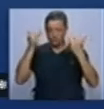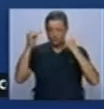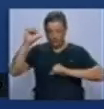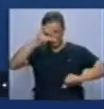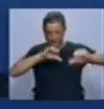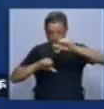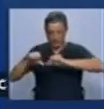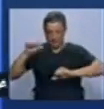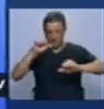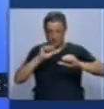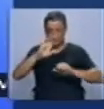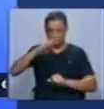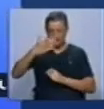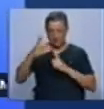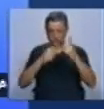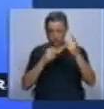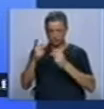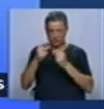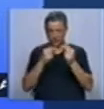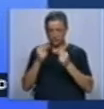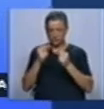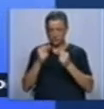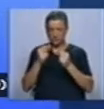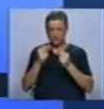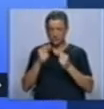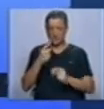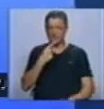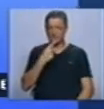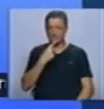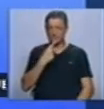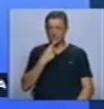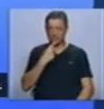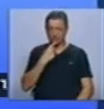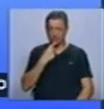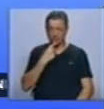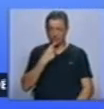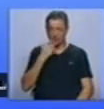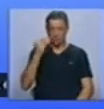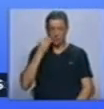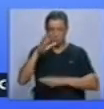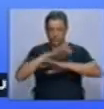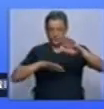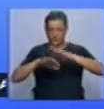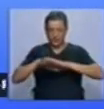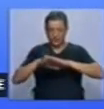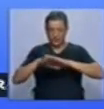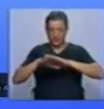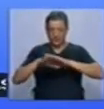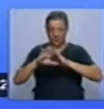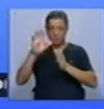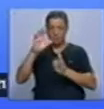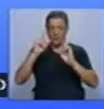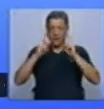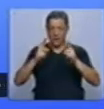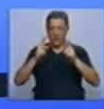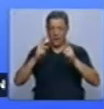formados pelas primeiras estrelas. E perceber esses traços comuns. E perceber, precisamente, quase como fazer uma árvore da vida estelar,